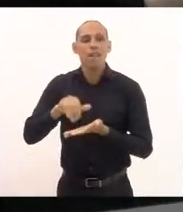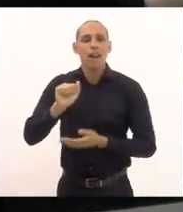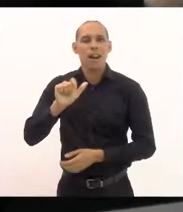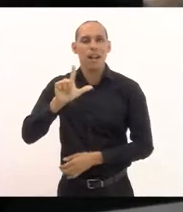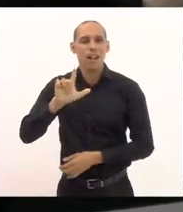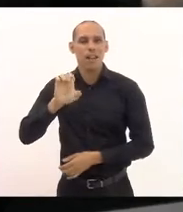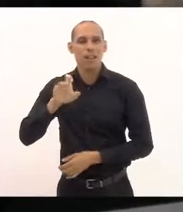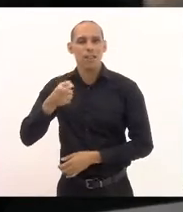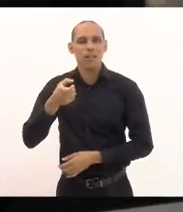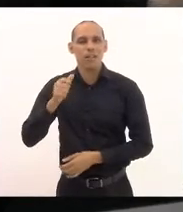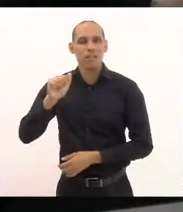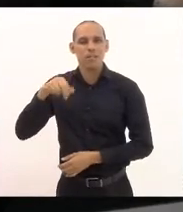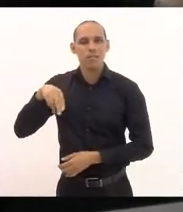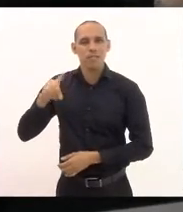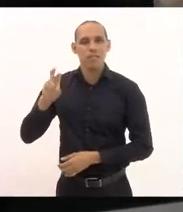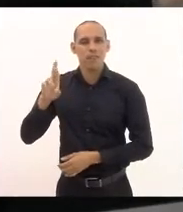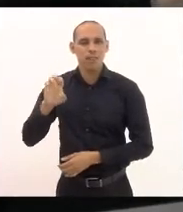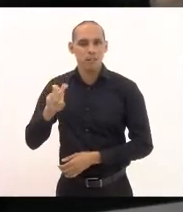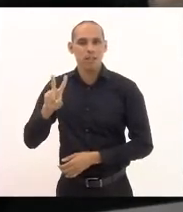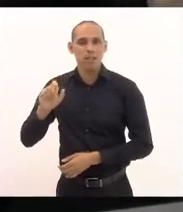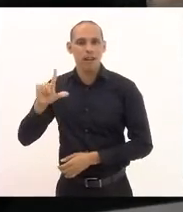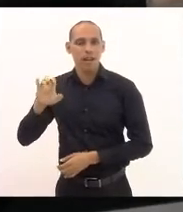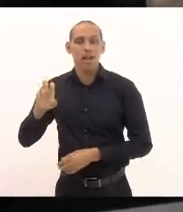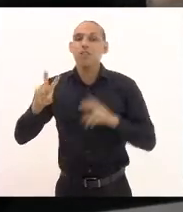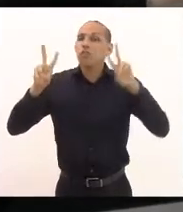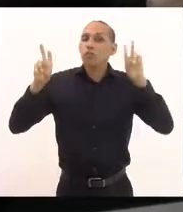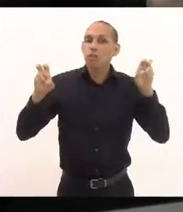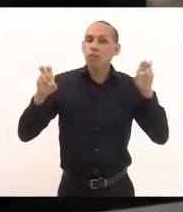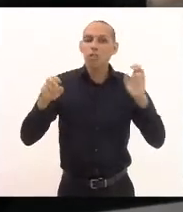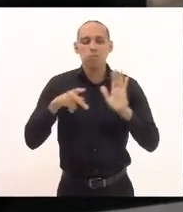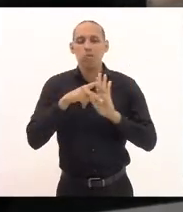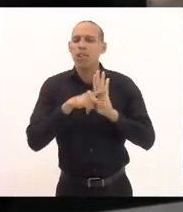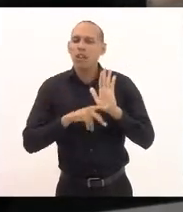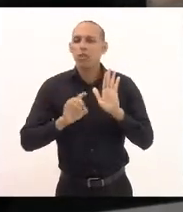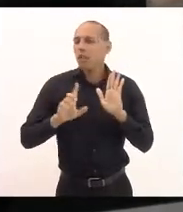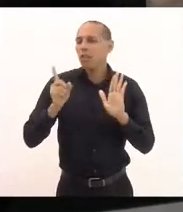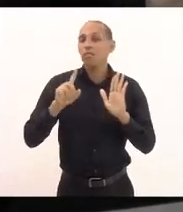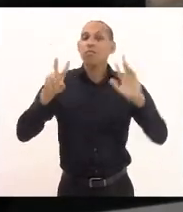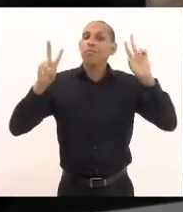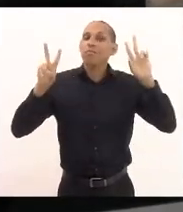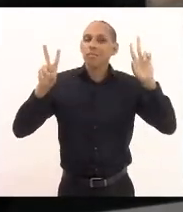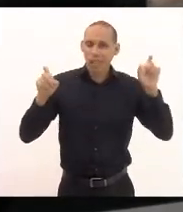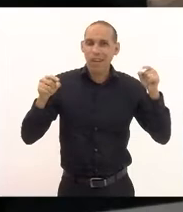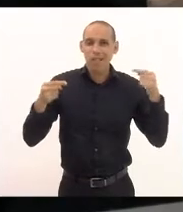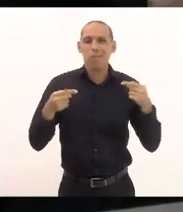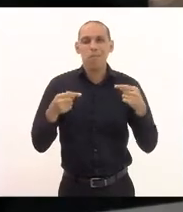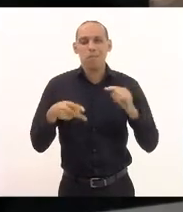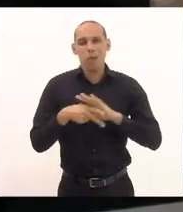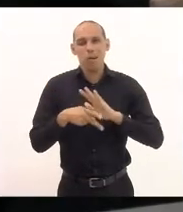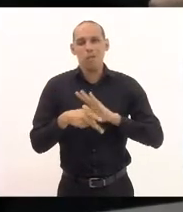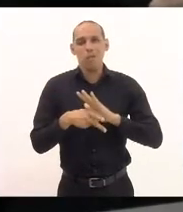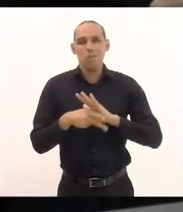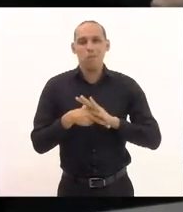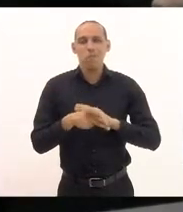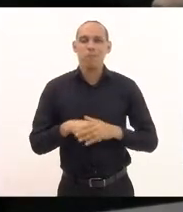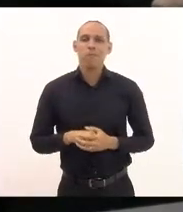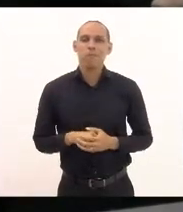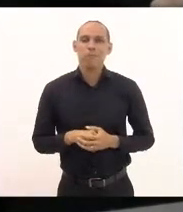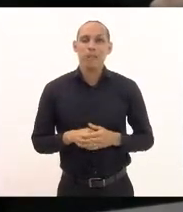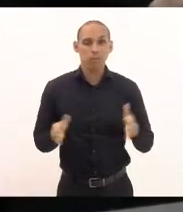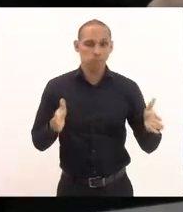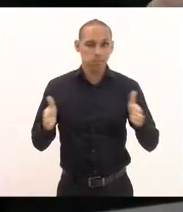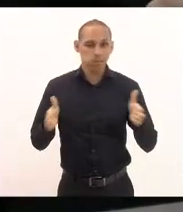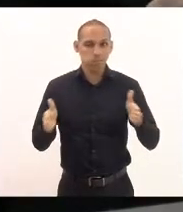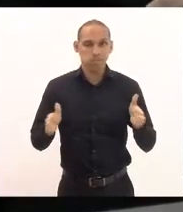tempo sobre essa, não sobre o projeto em si, Márcio, mas sobre esse tema, sobre essa questão. Enquanto isso, conseguir do